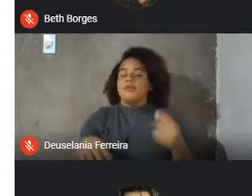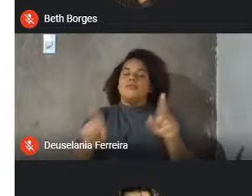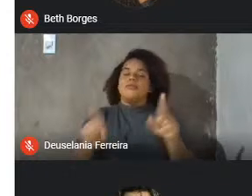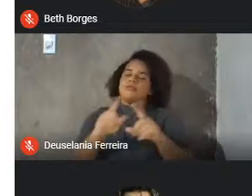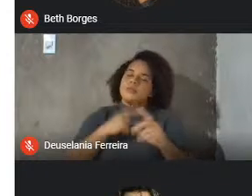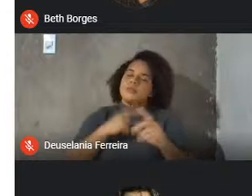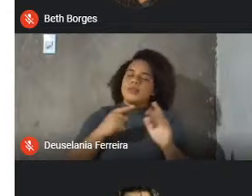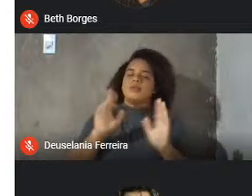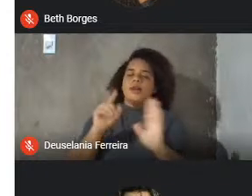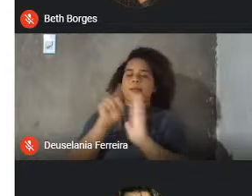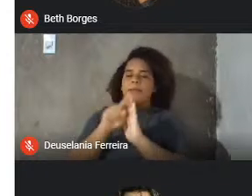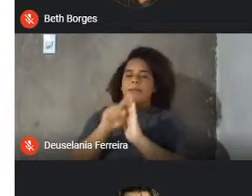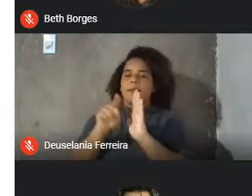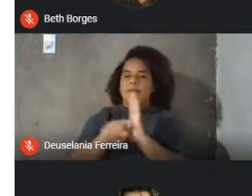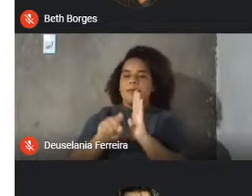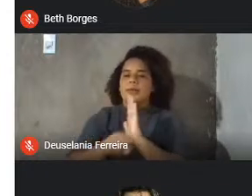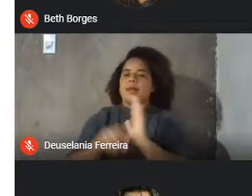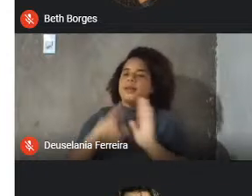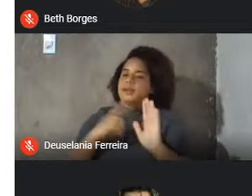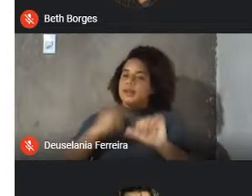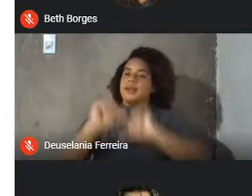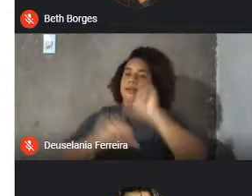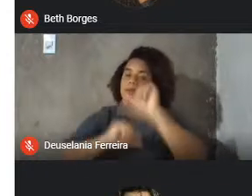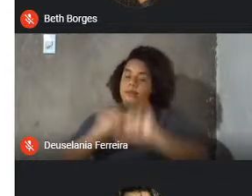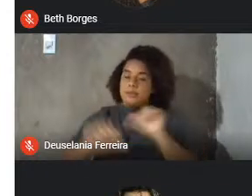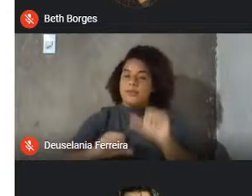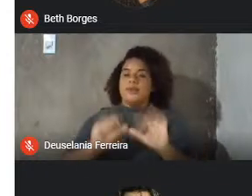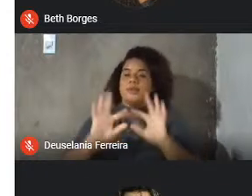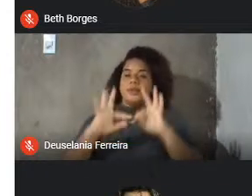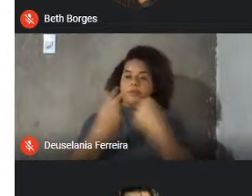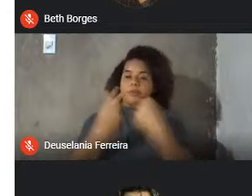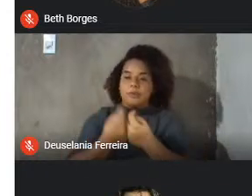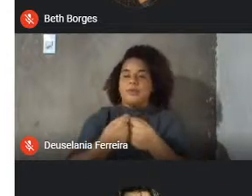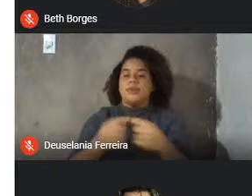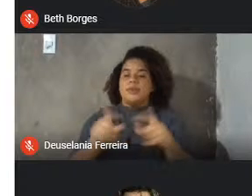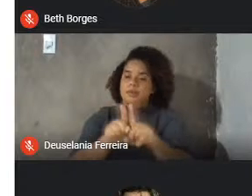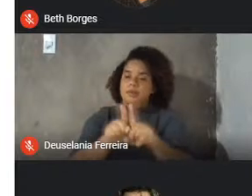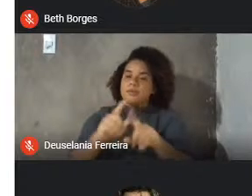de mudança da relação parental, ou seja, voltando lá naquela, quando eu digo